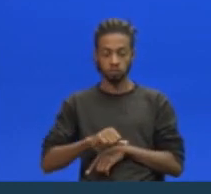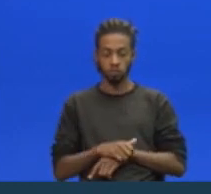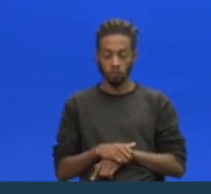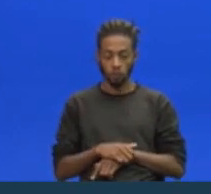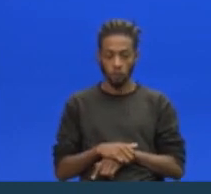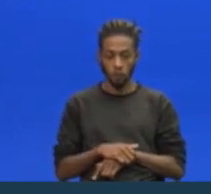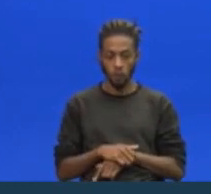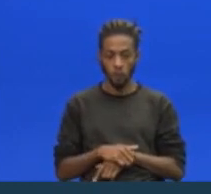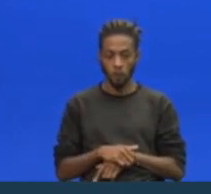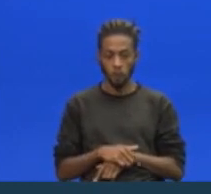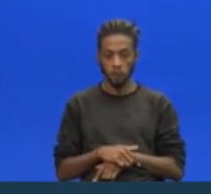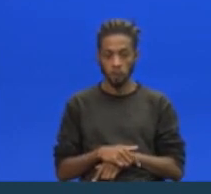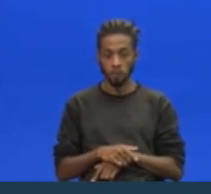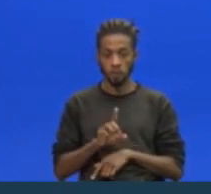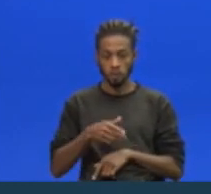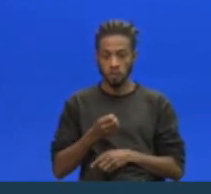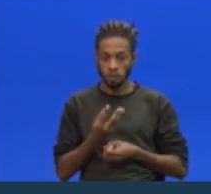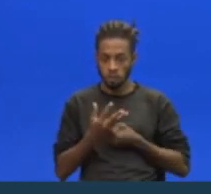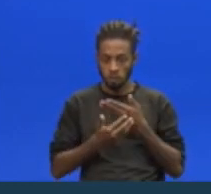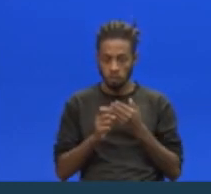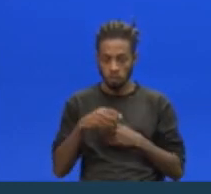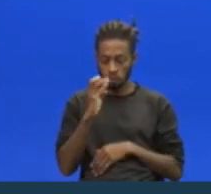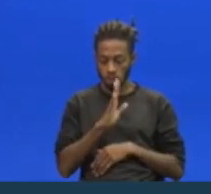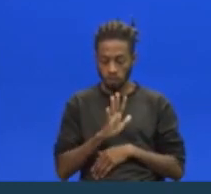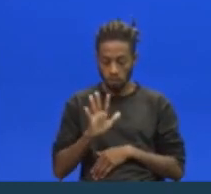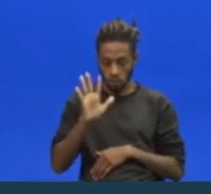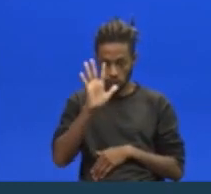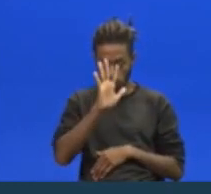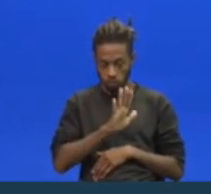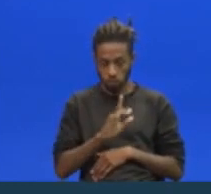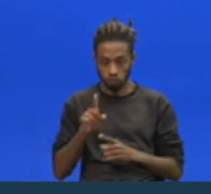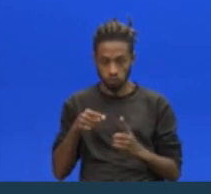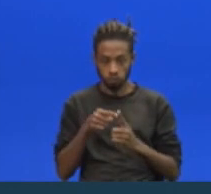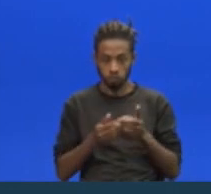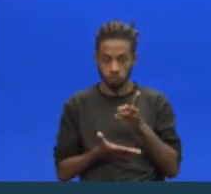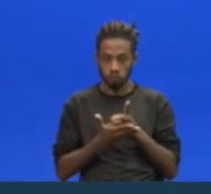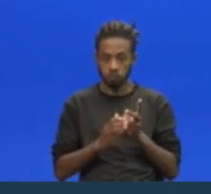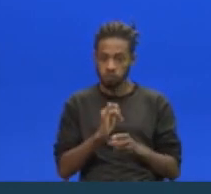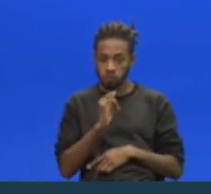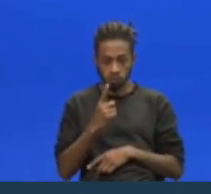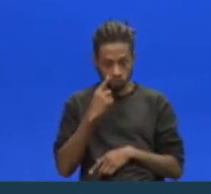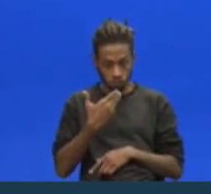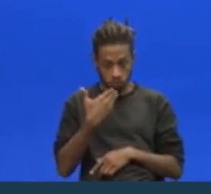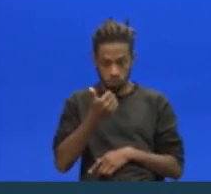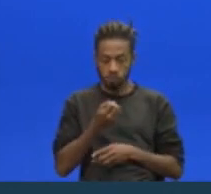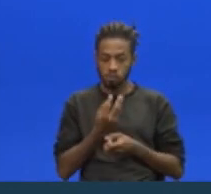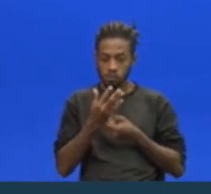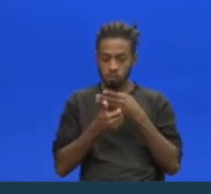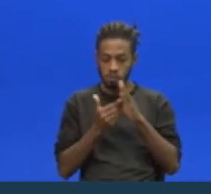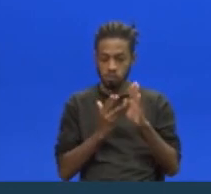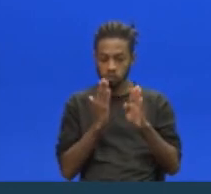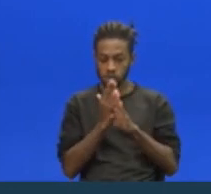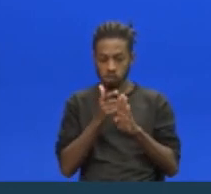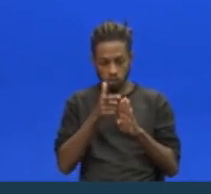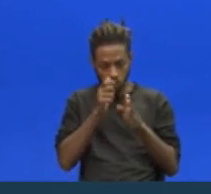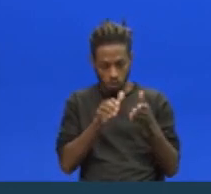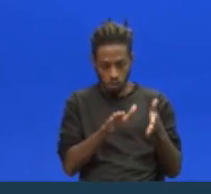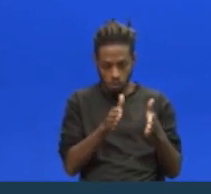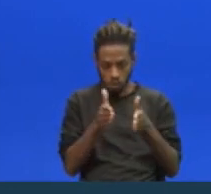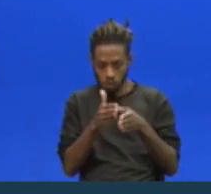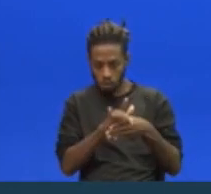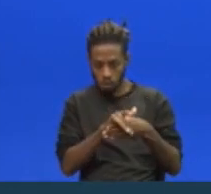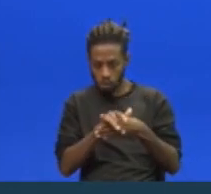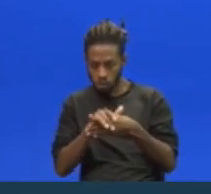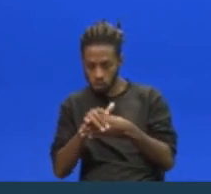Então, há um fluxo de informações no Brasil que visa justamente a melhor informação e o acompanhamento dessas